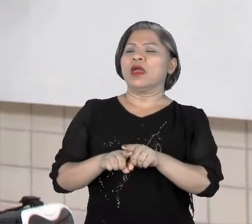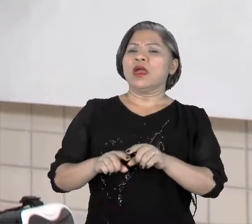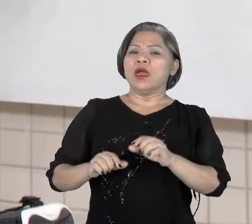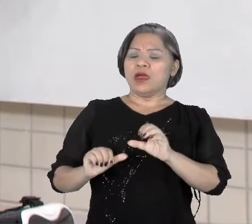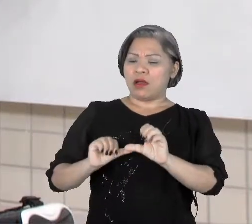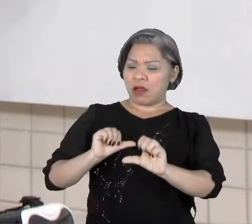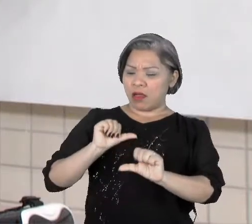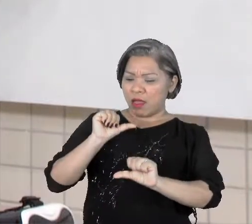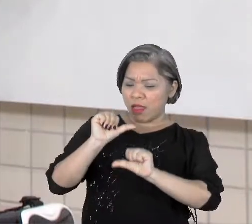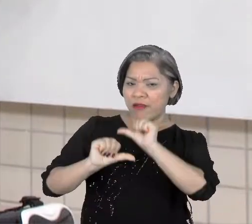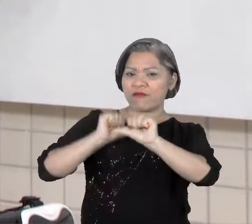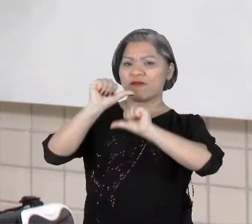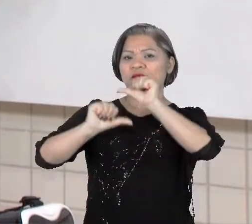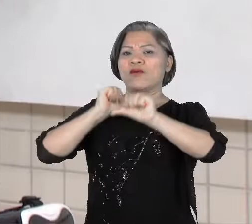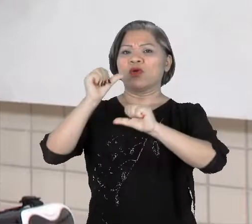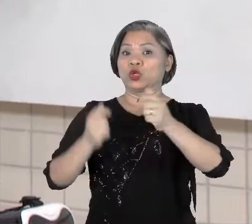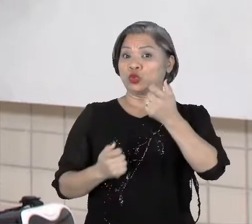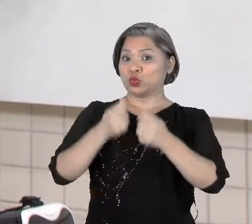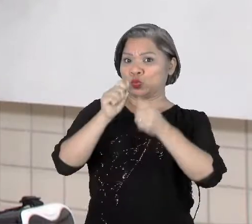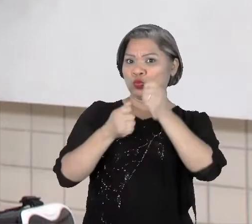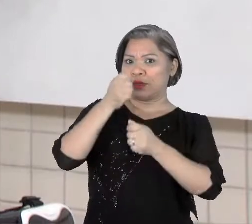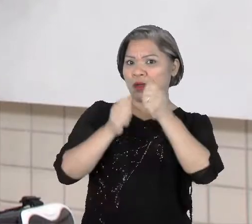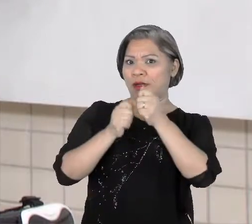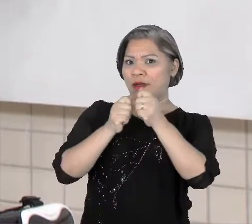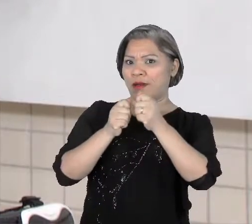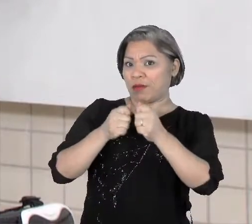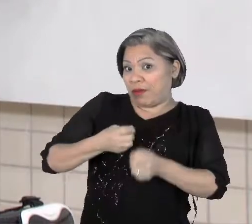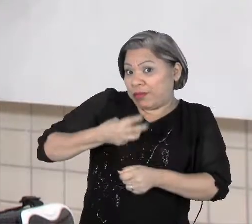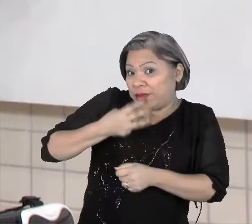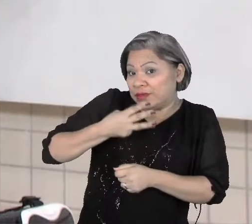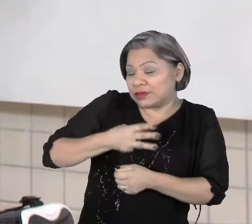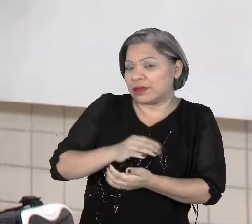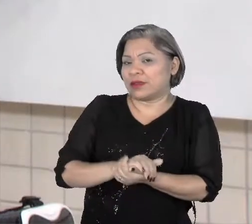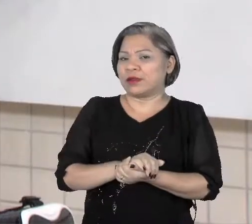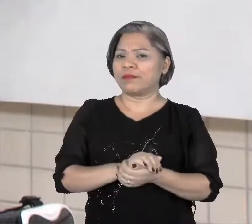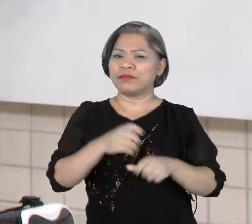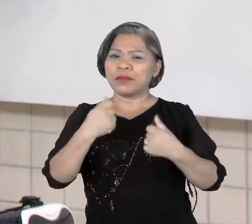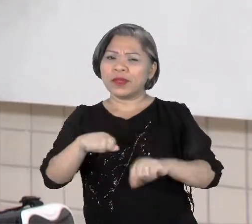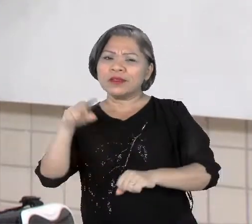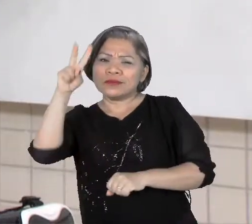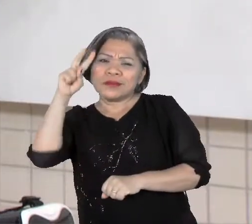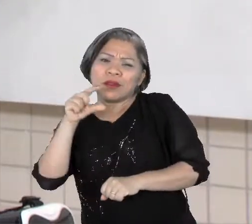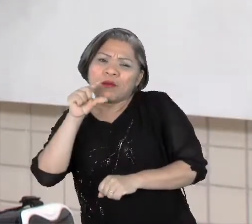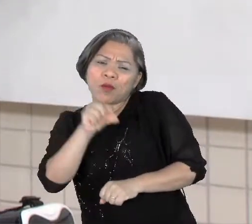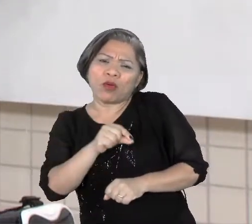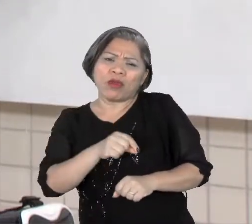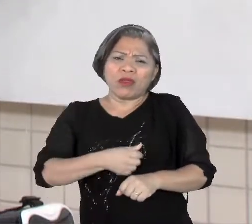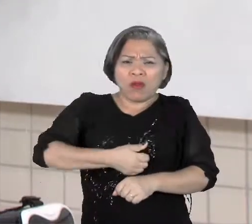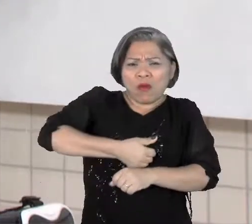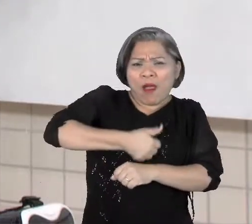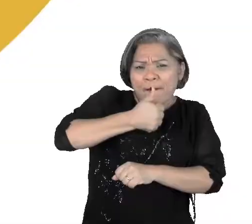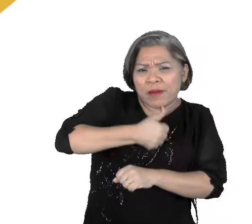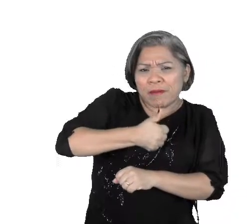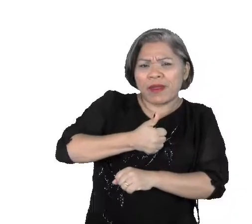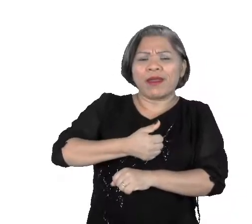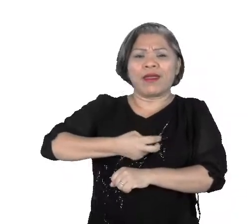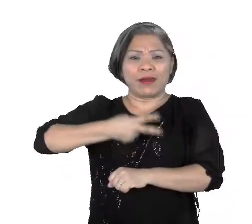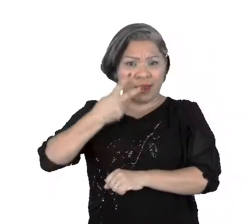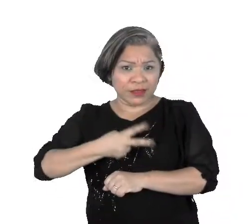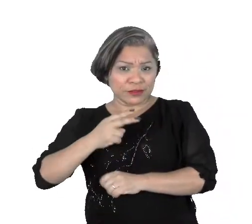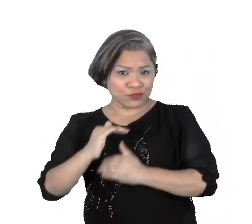industrial, terceira, nós precisamos lembrar um pouquinho o que foi a primeira e o que foi a segunda revolução industrial,